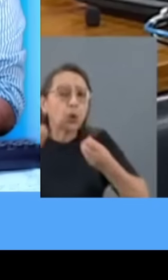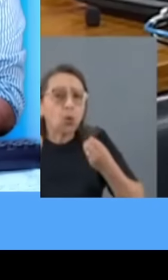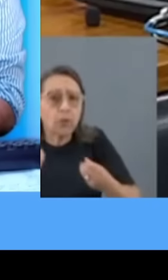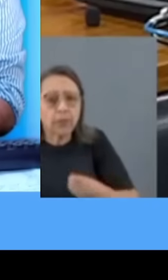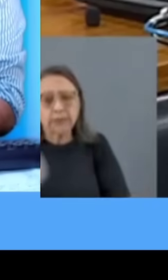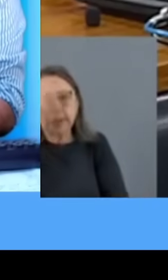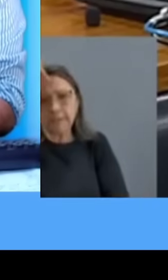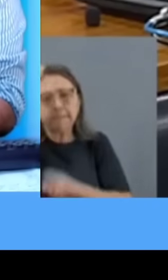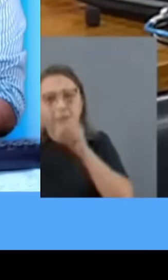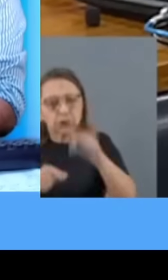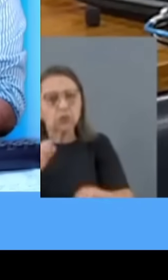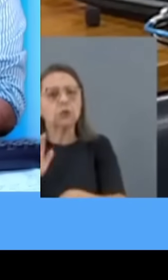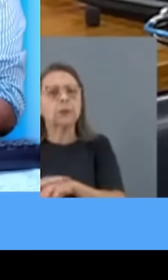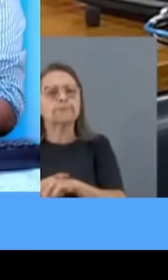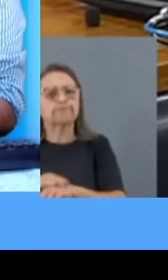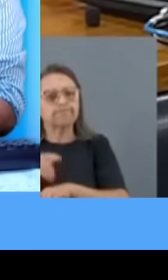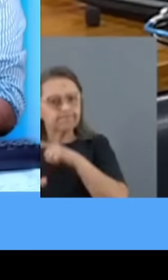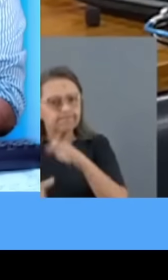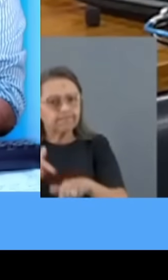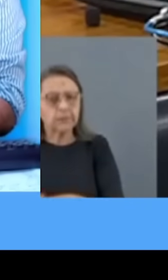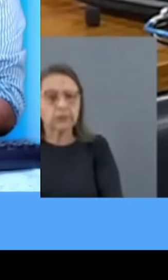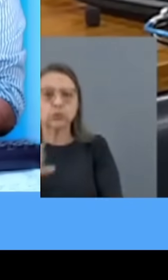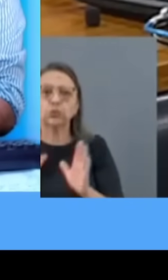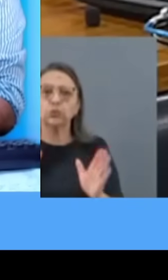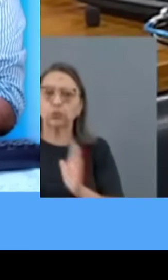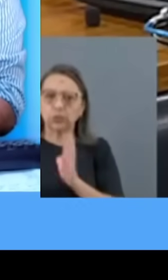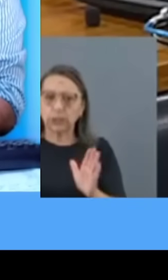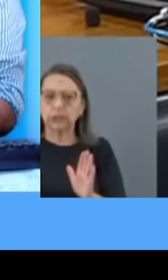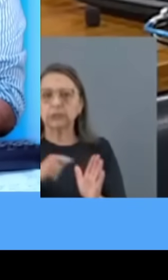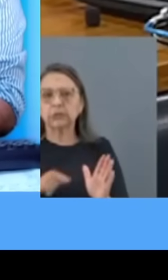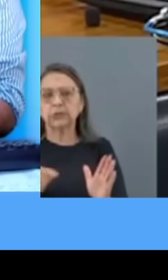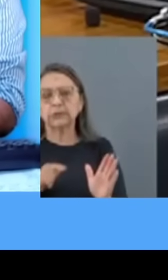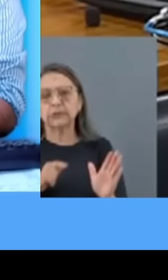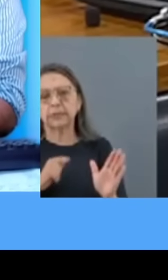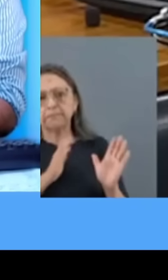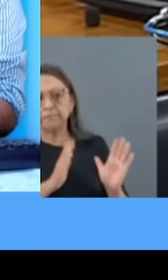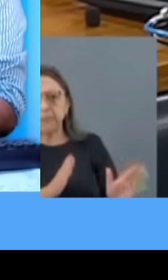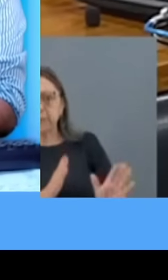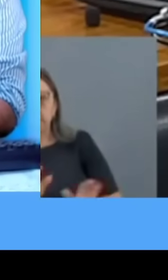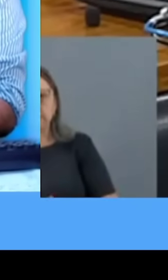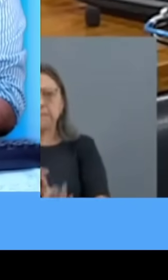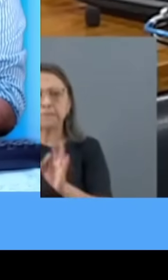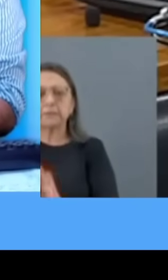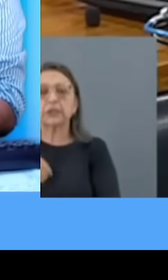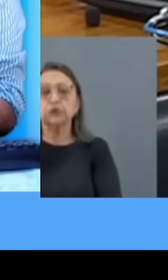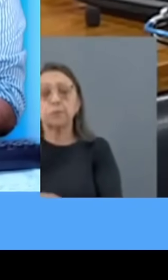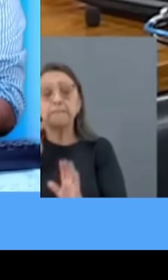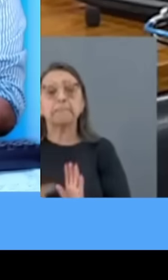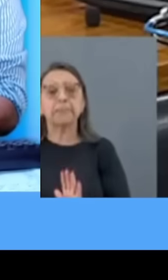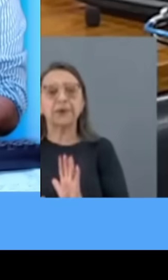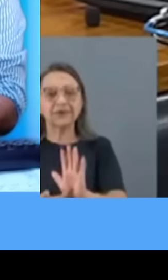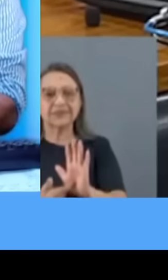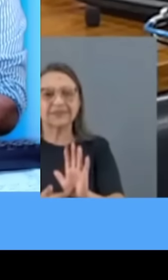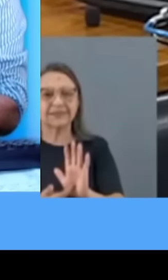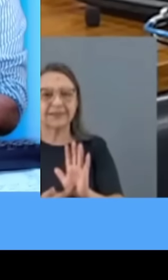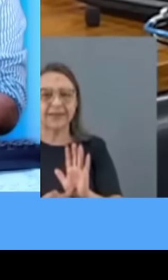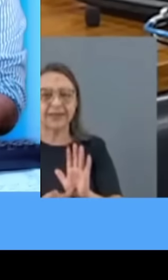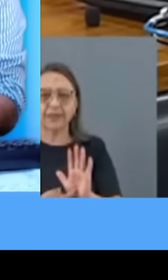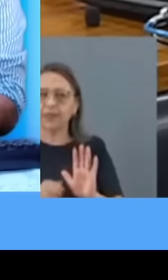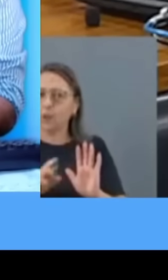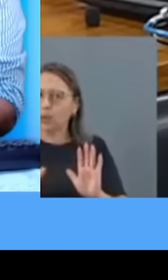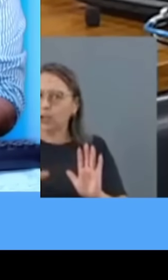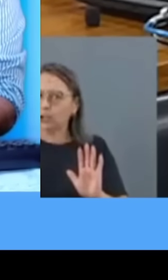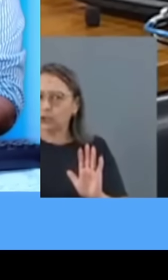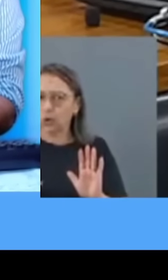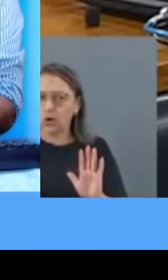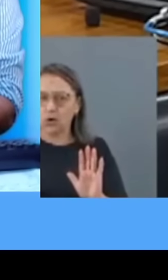pessoas agiram, então, durante esse procedimento, para a gente mostrar que não foram